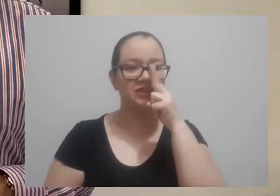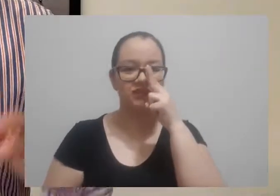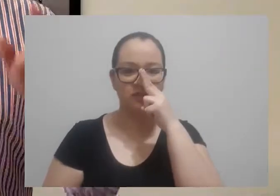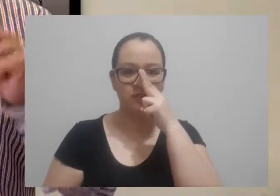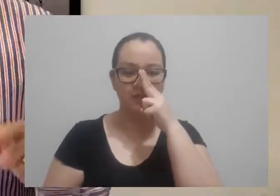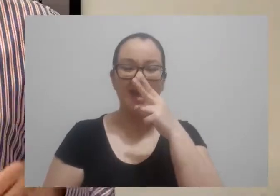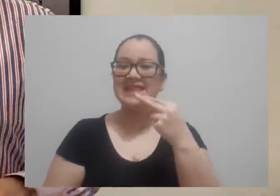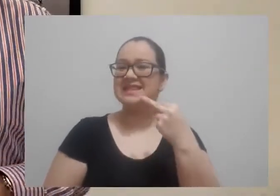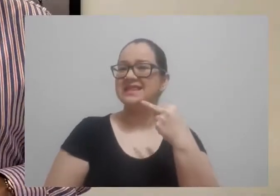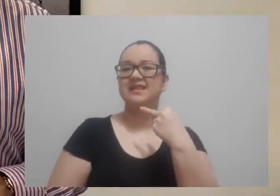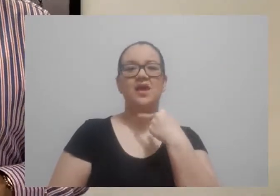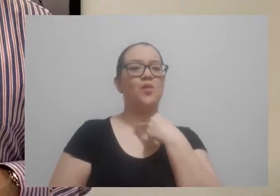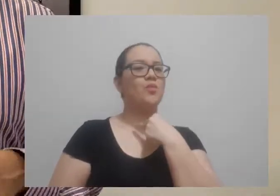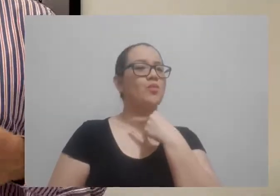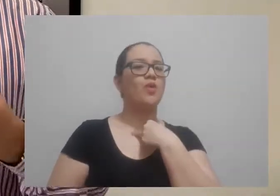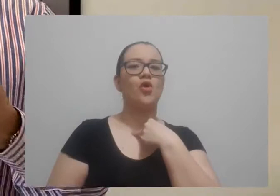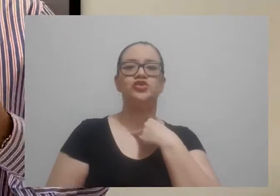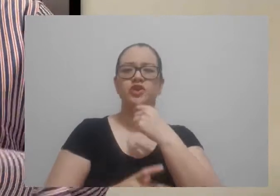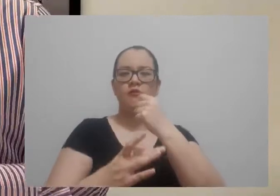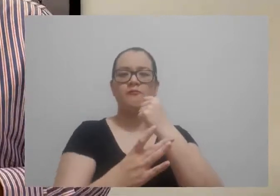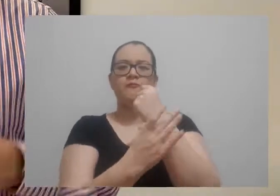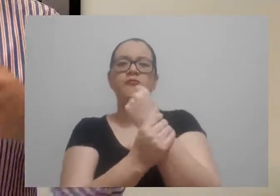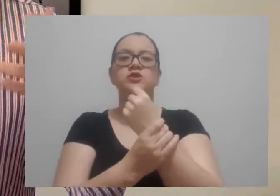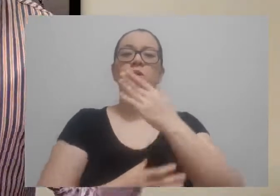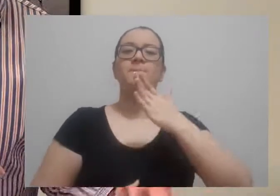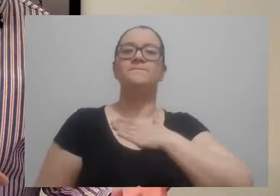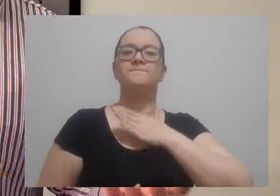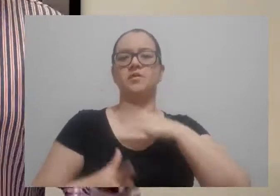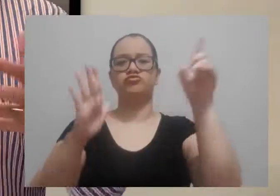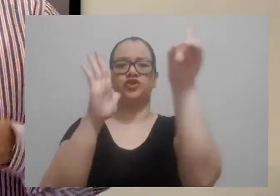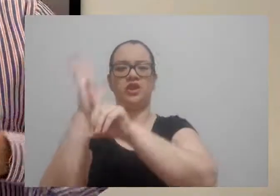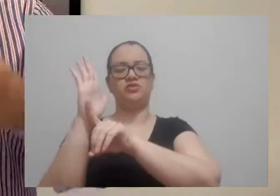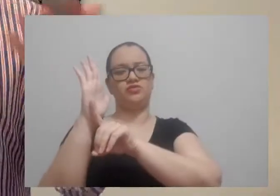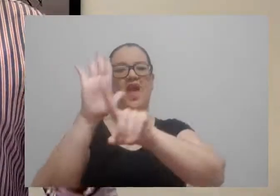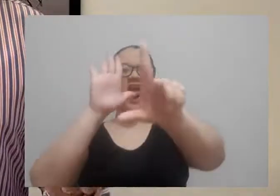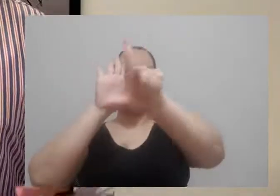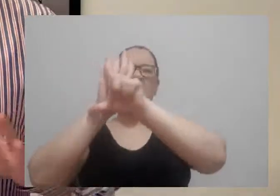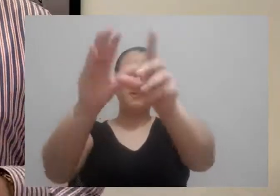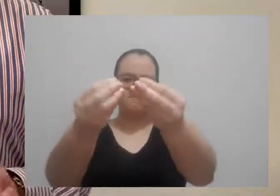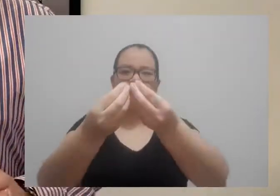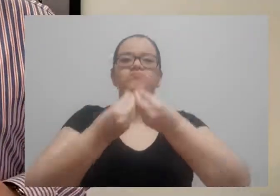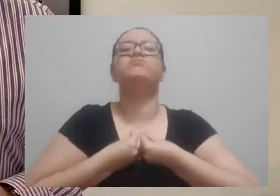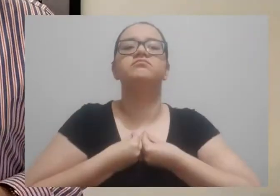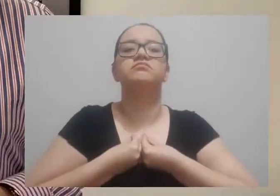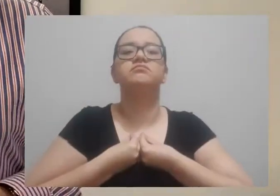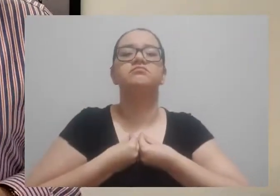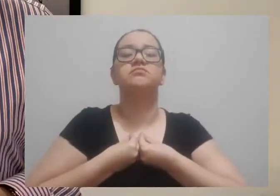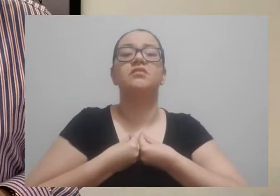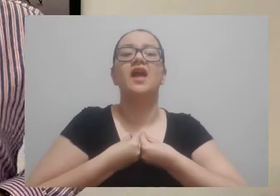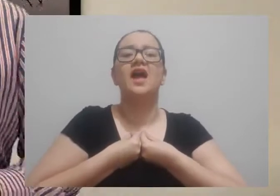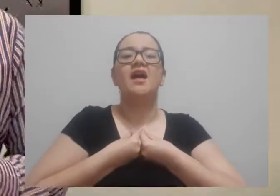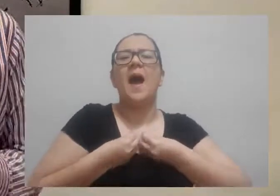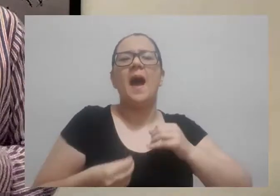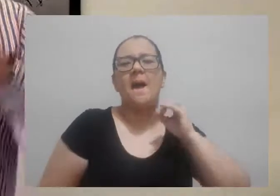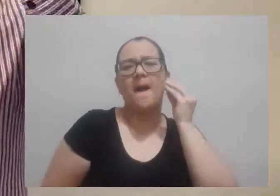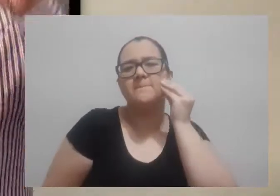direitos, os direitos legais, aproveitando o máximo desse ou de outro, de uma ou de outra lei, mesmo que sejam vantajosas.